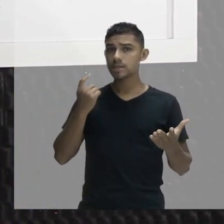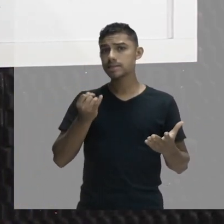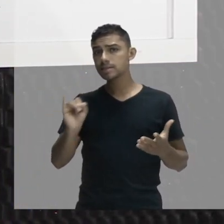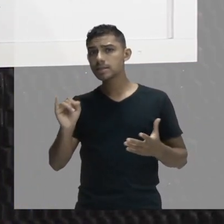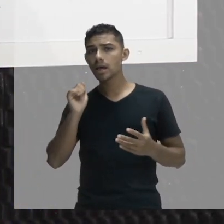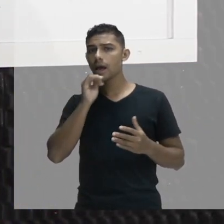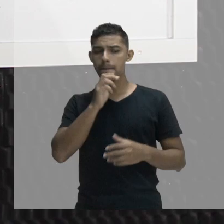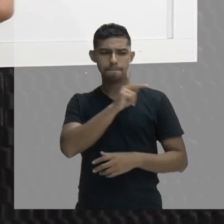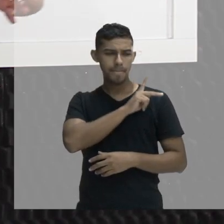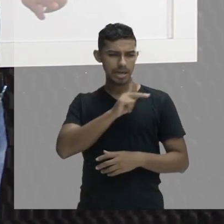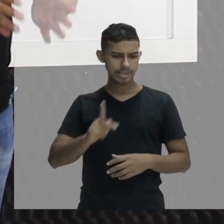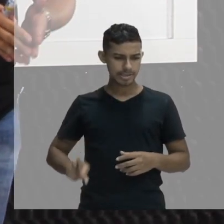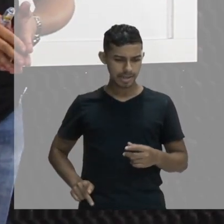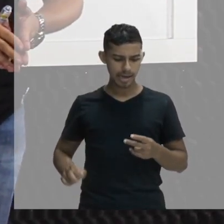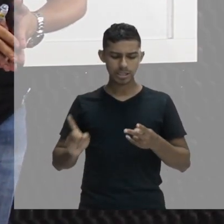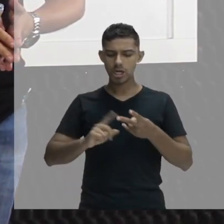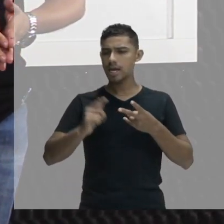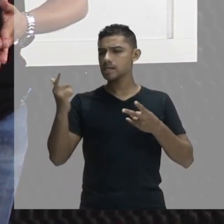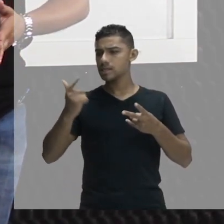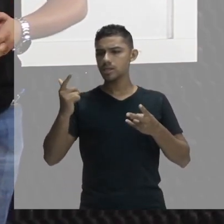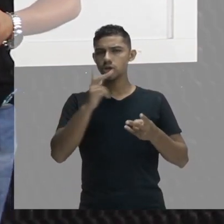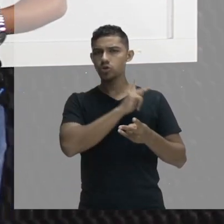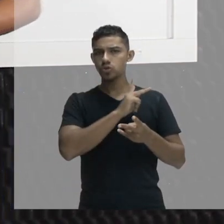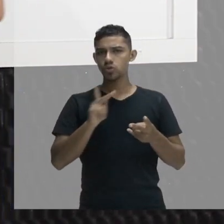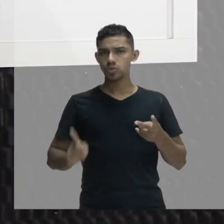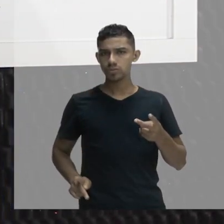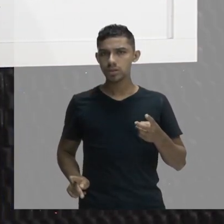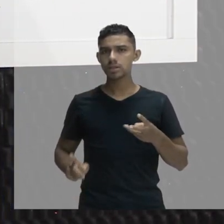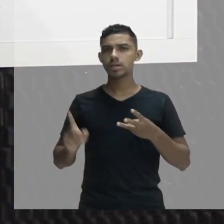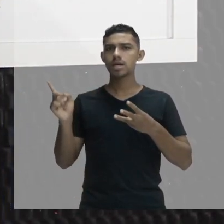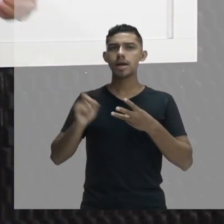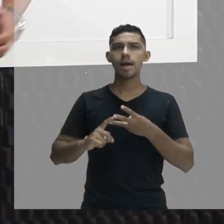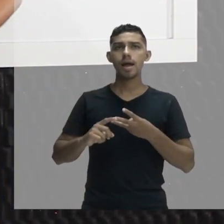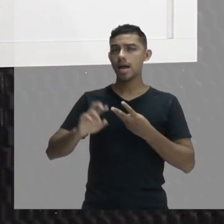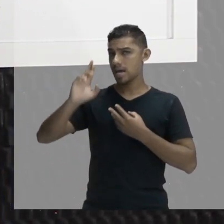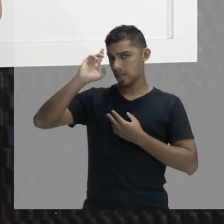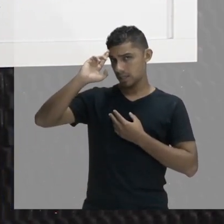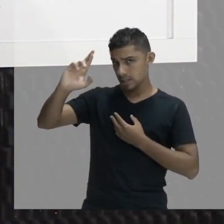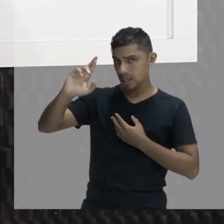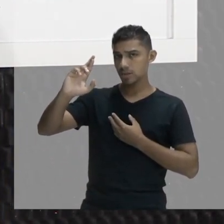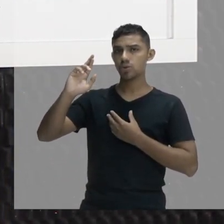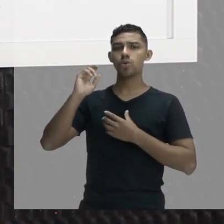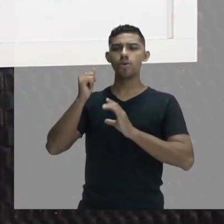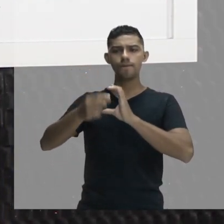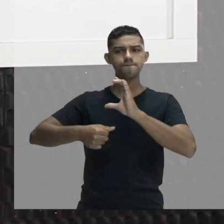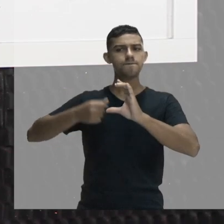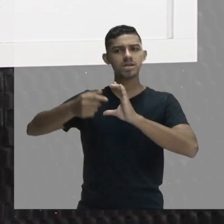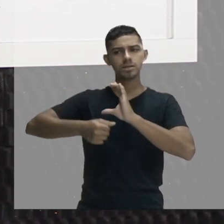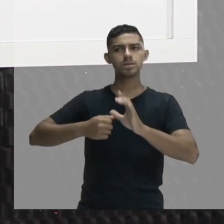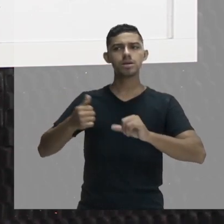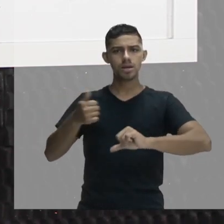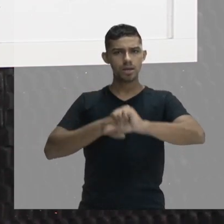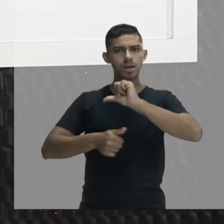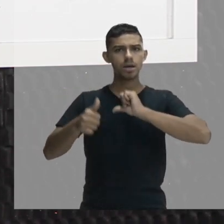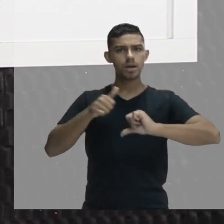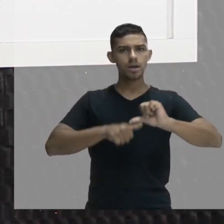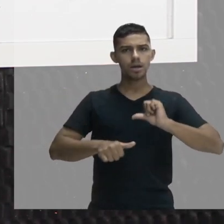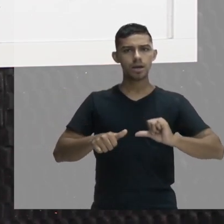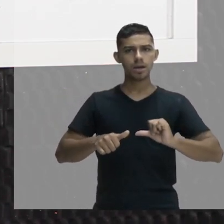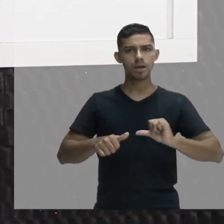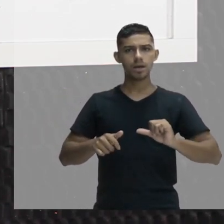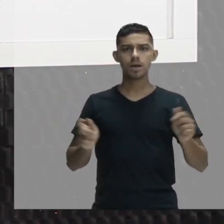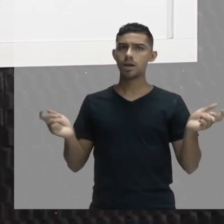tirar o cara de presidente para vice-presidente, o cara de vice-presidente para diretor financeiro, essa troca, essa mudança,